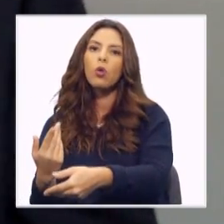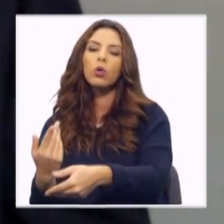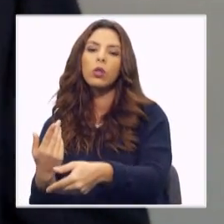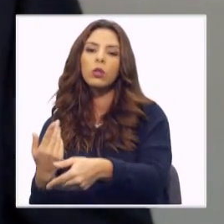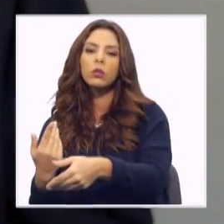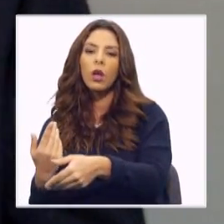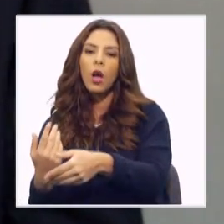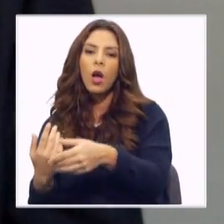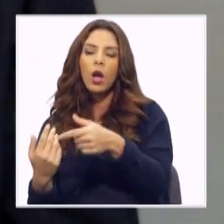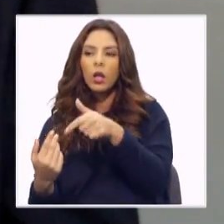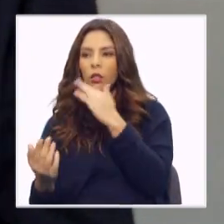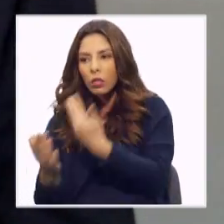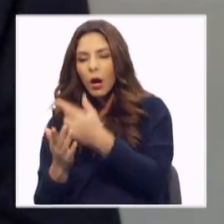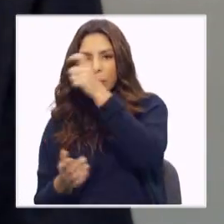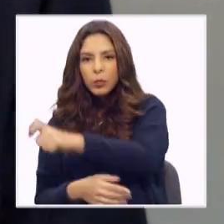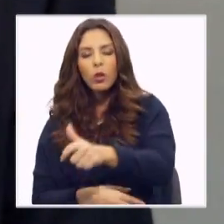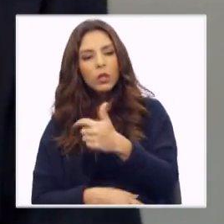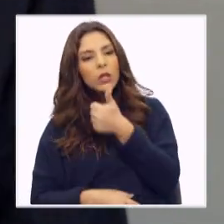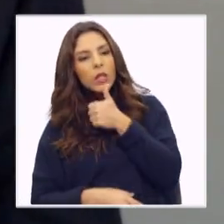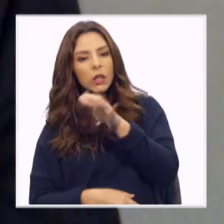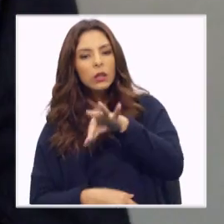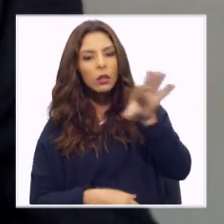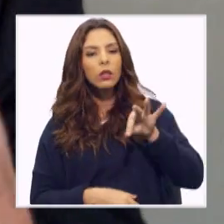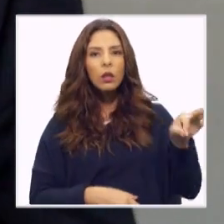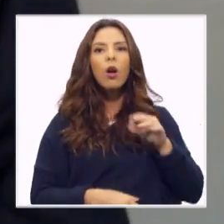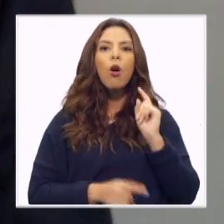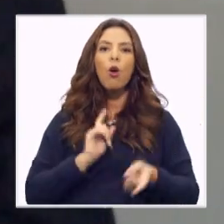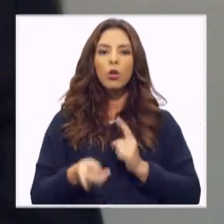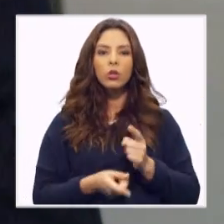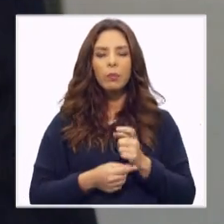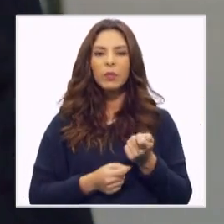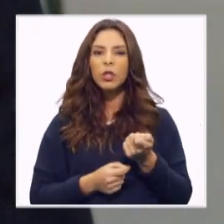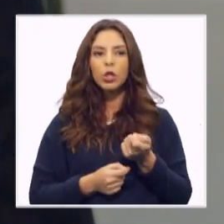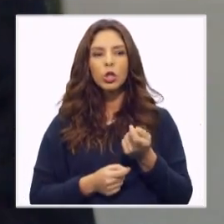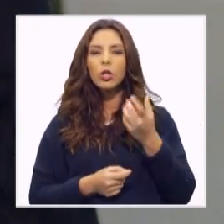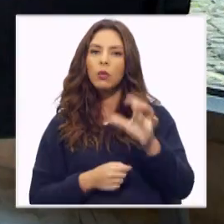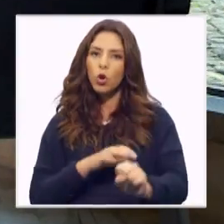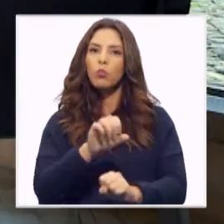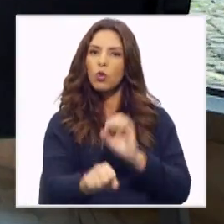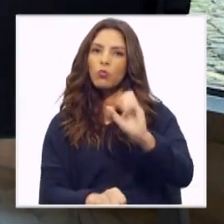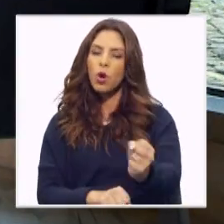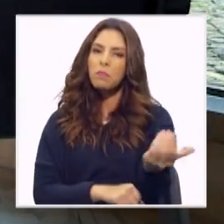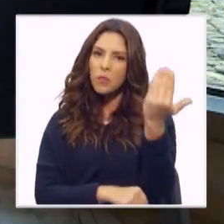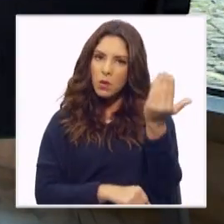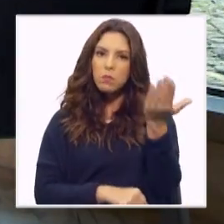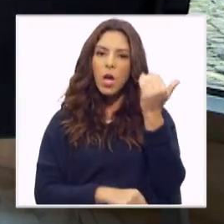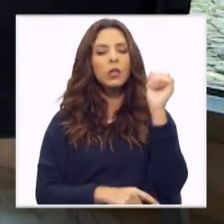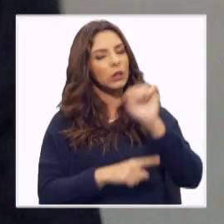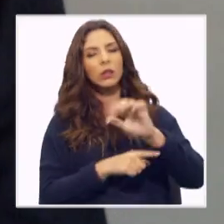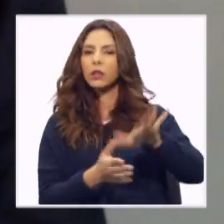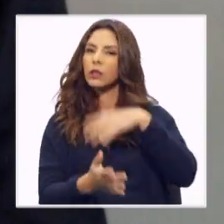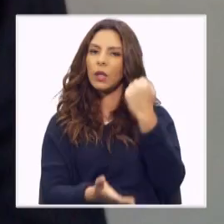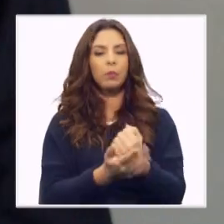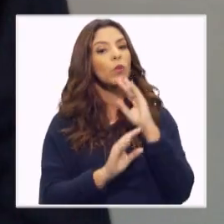permita às pessoas tomarem melhores decisões. Portanto, há muita coisa a fazer. No fundo, há um mundo ainda por